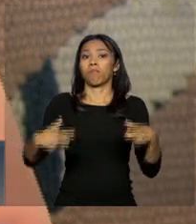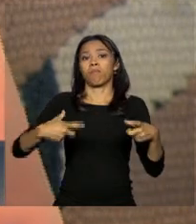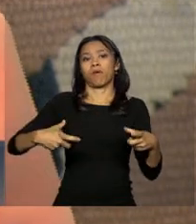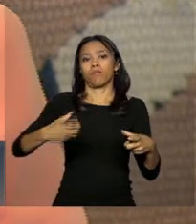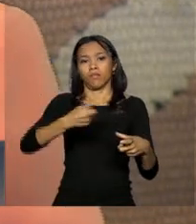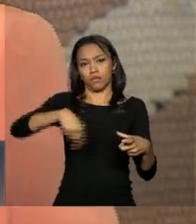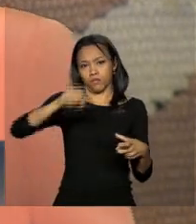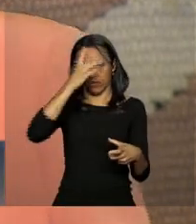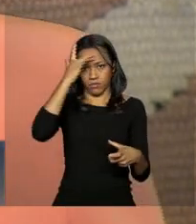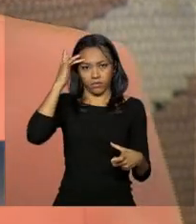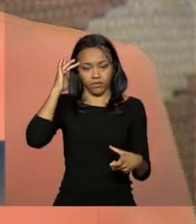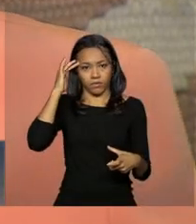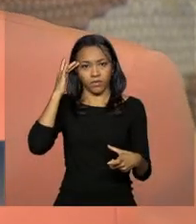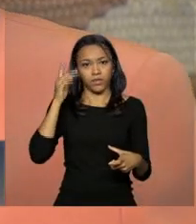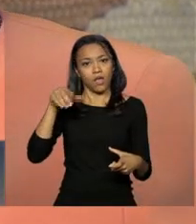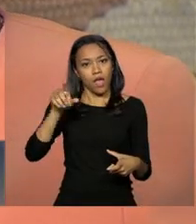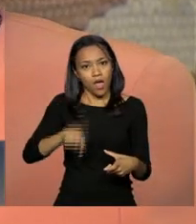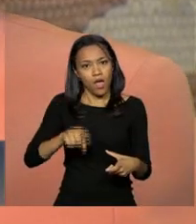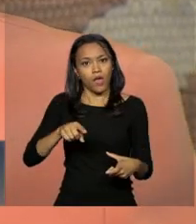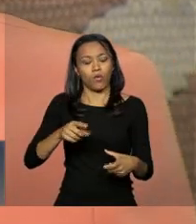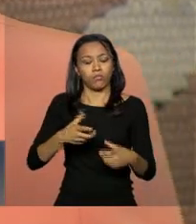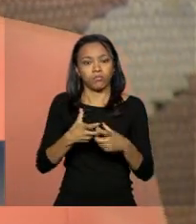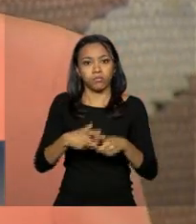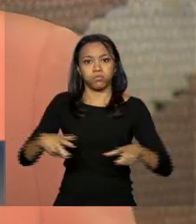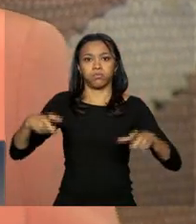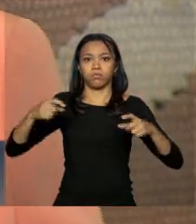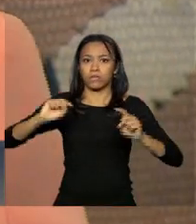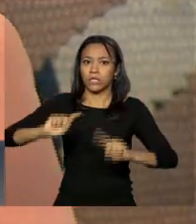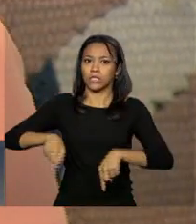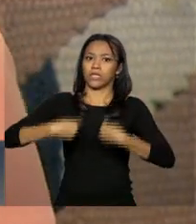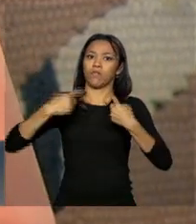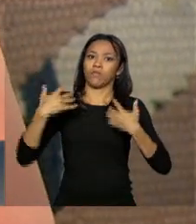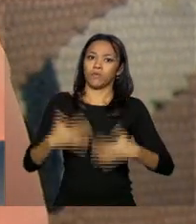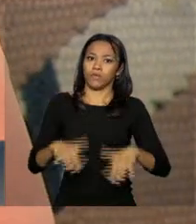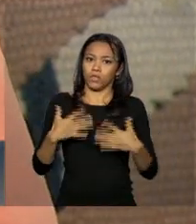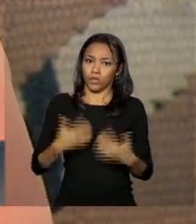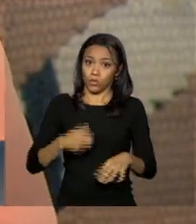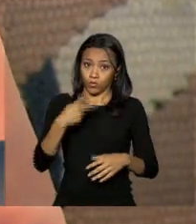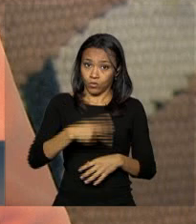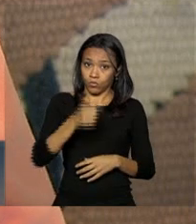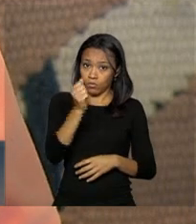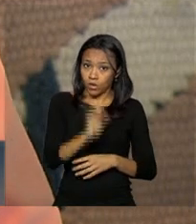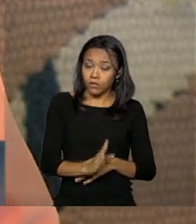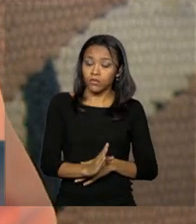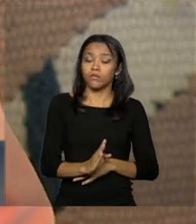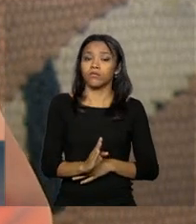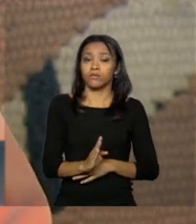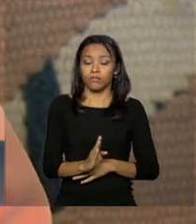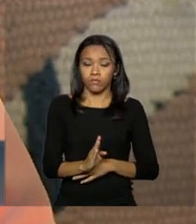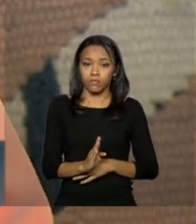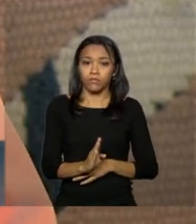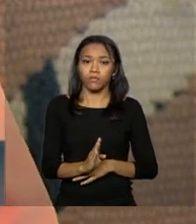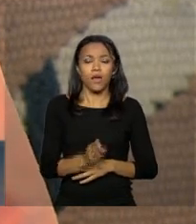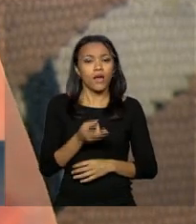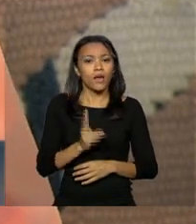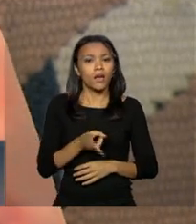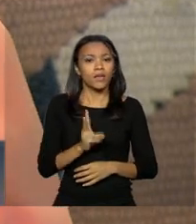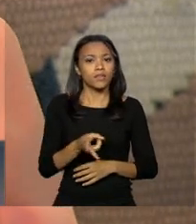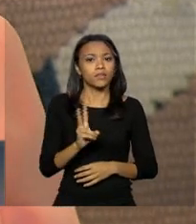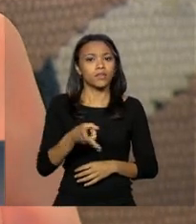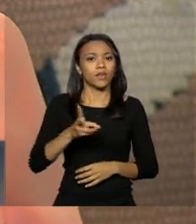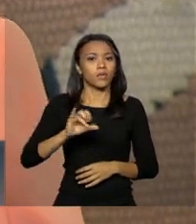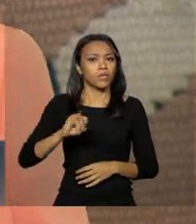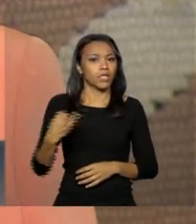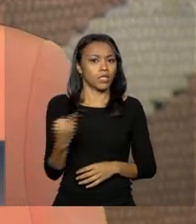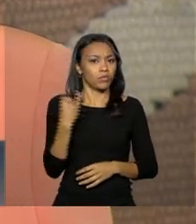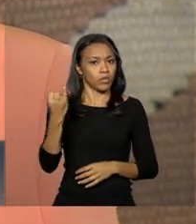Mas, e esse é o grande desafio alemão, é o grande desafio brasileiro, é sempre